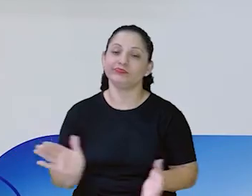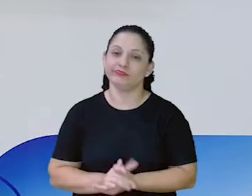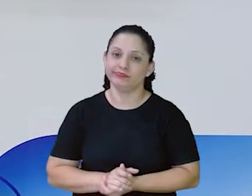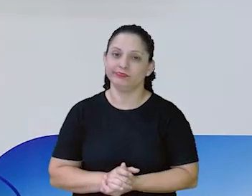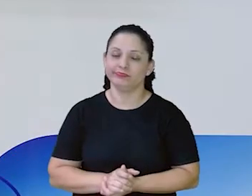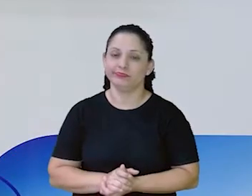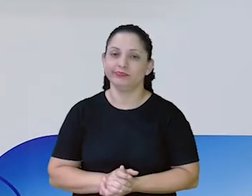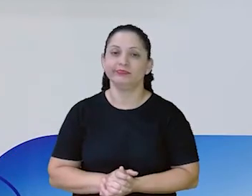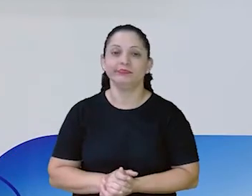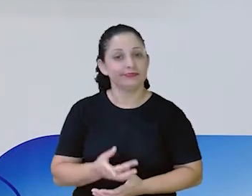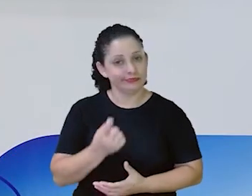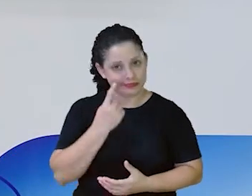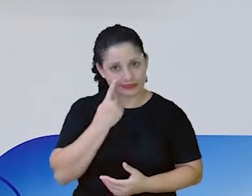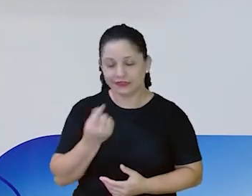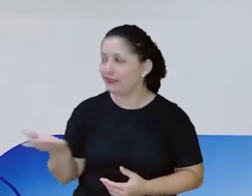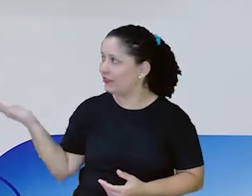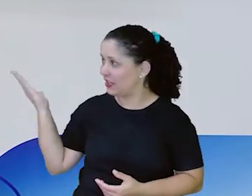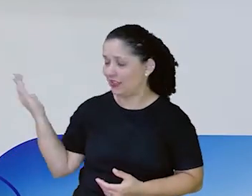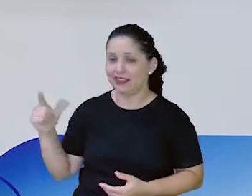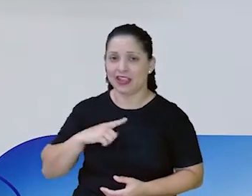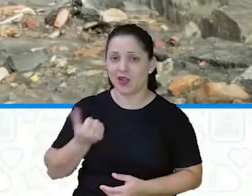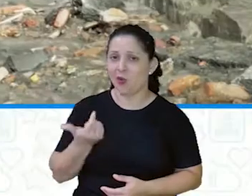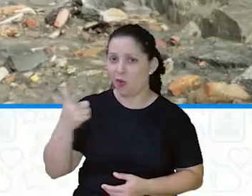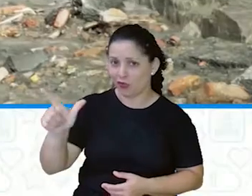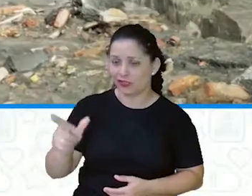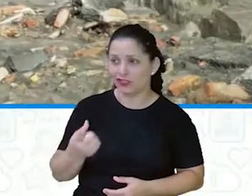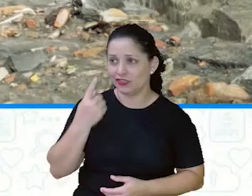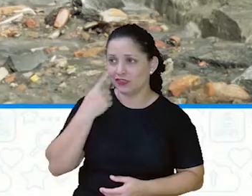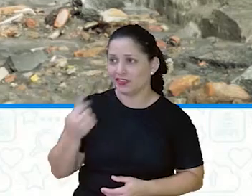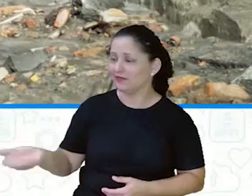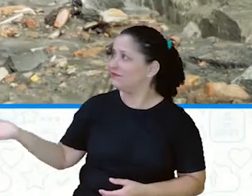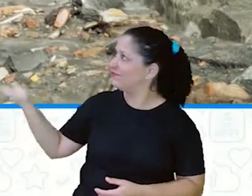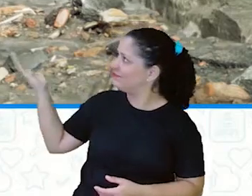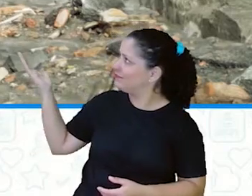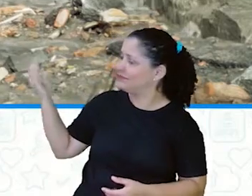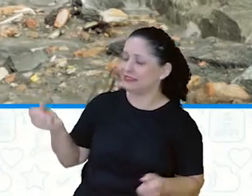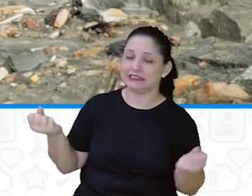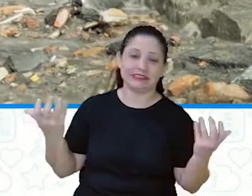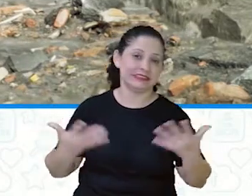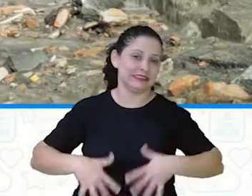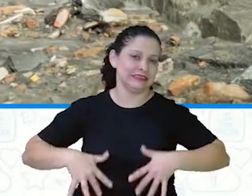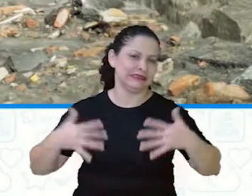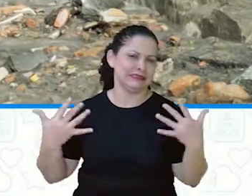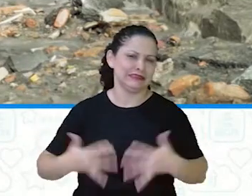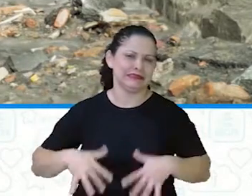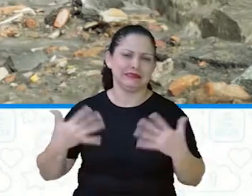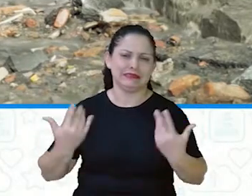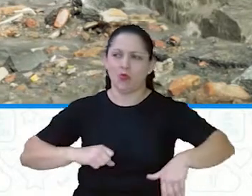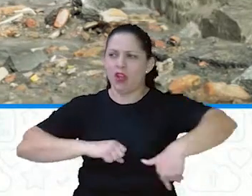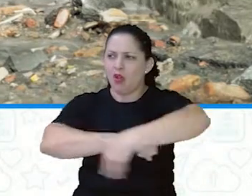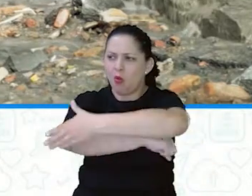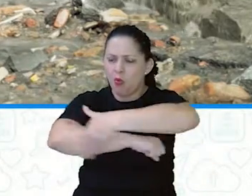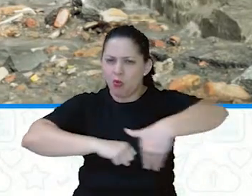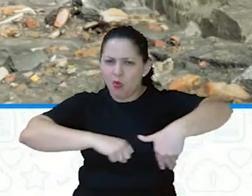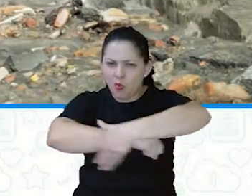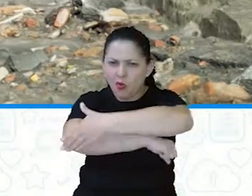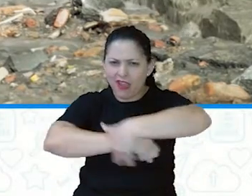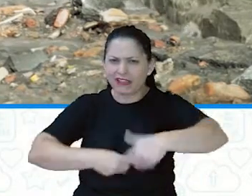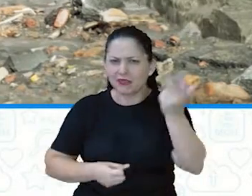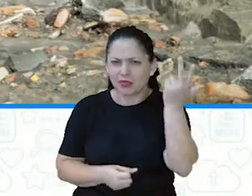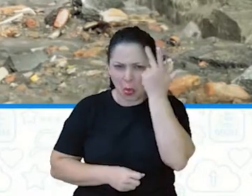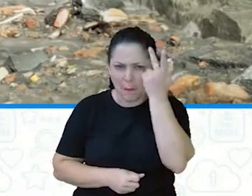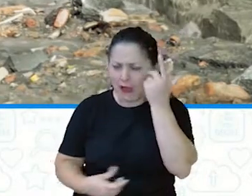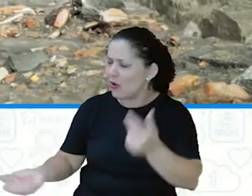Primeira imagem só pra gente. Tem mais. E aqui? Estou vendo aí uma rua. Será que é normal